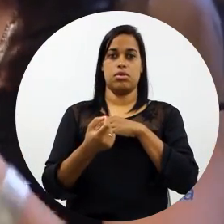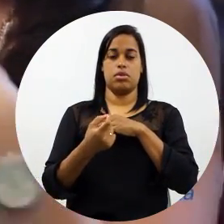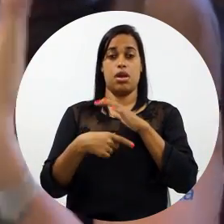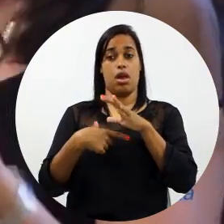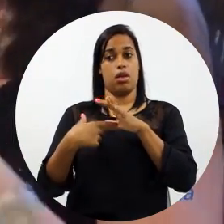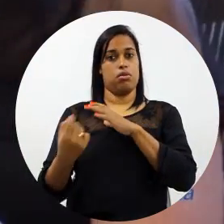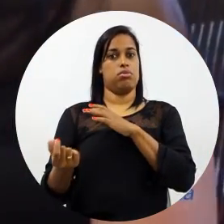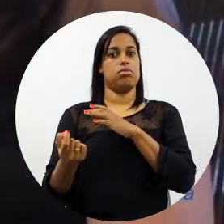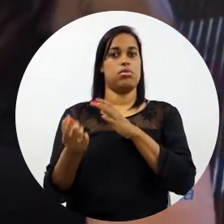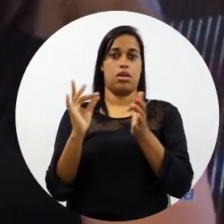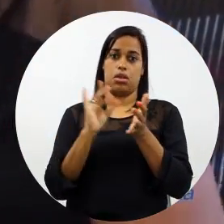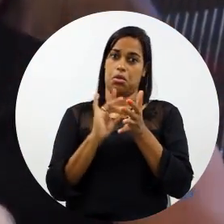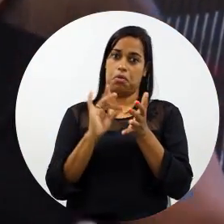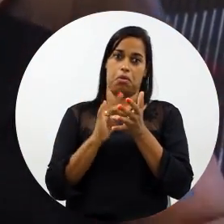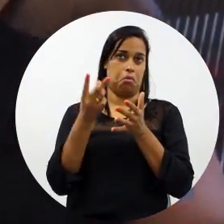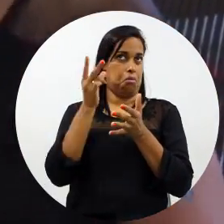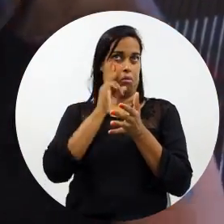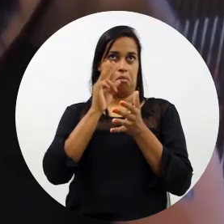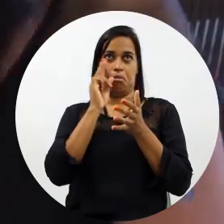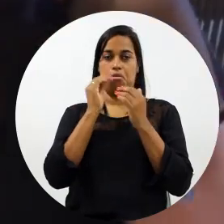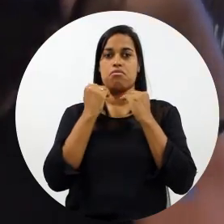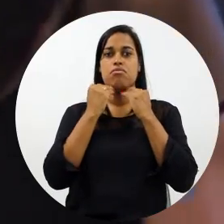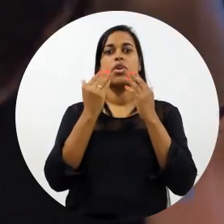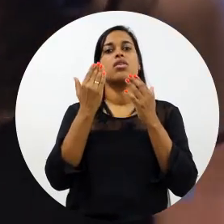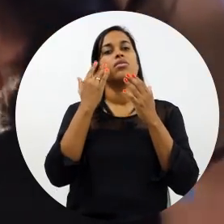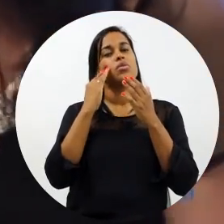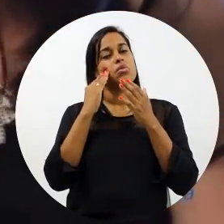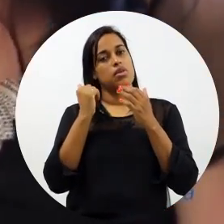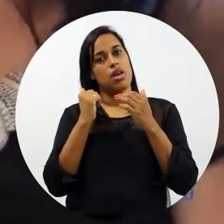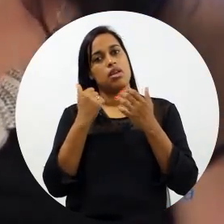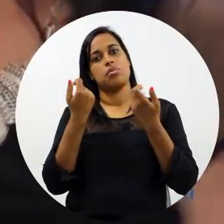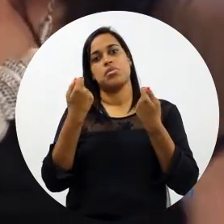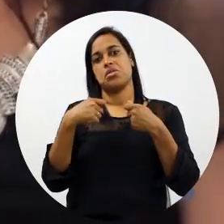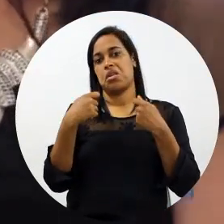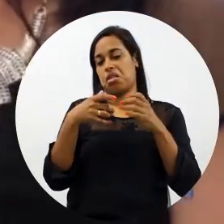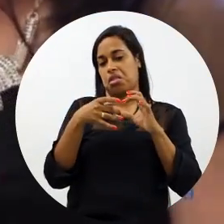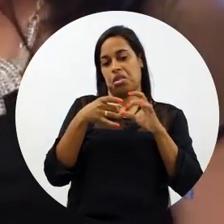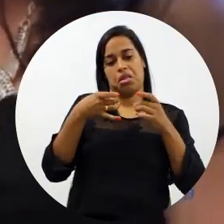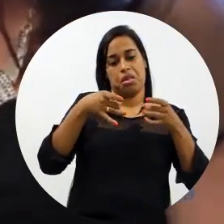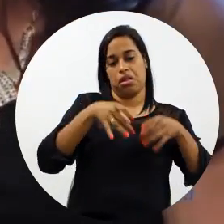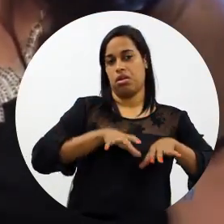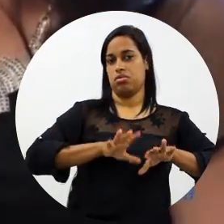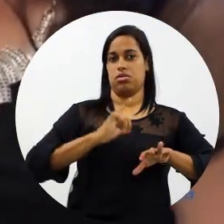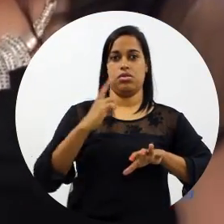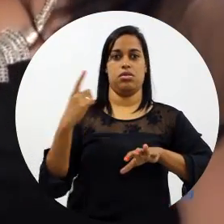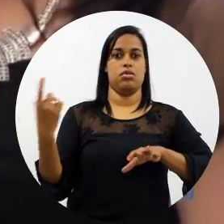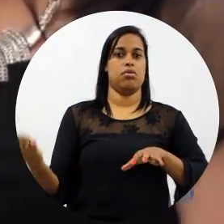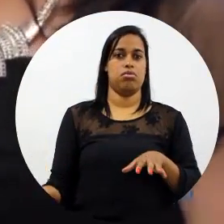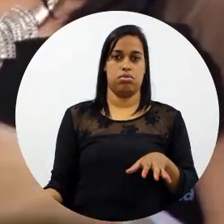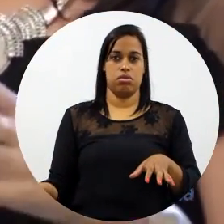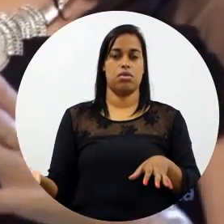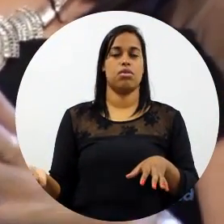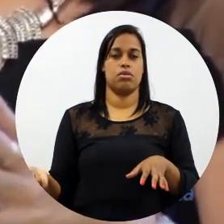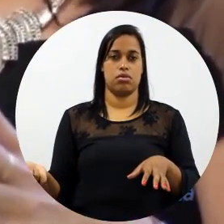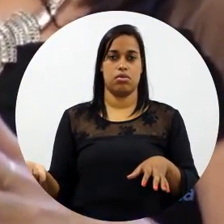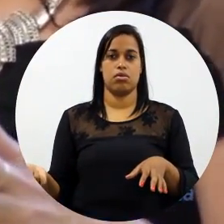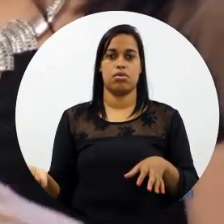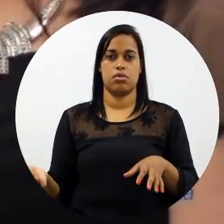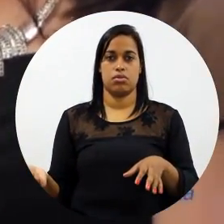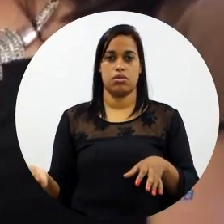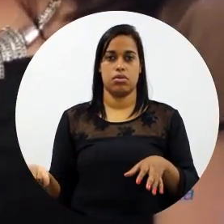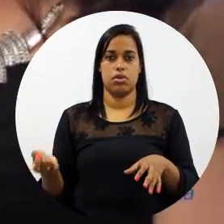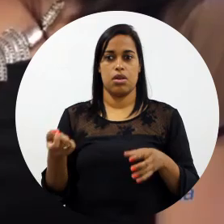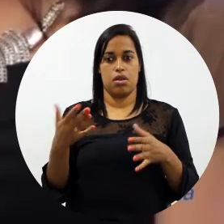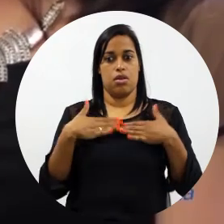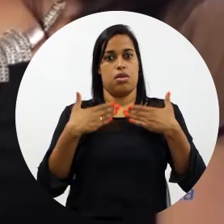saí correndo. E de verdade eu nem deveria ter sido feito assim, deveria ter deixado do jeito que estava lá e ter saído. Enfim, e aí